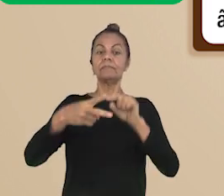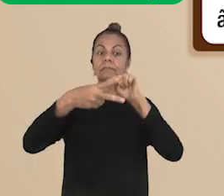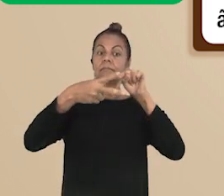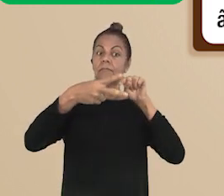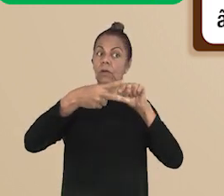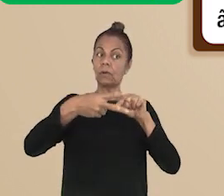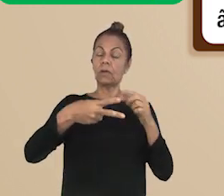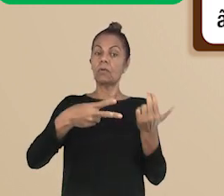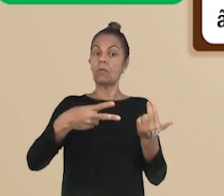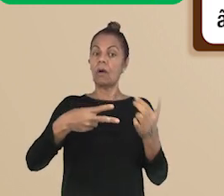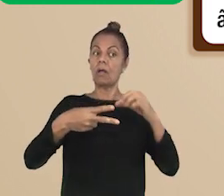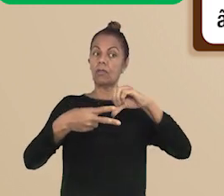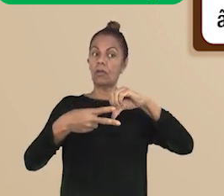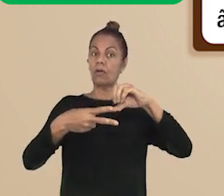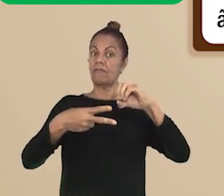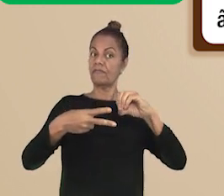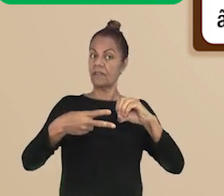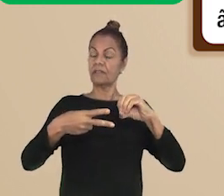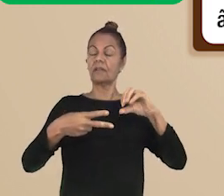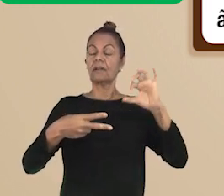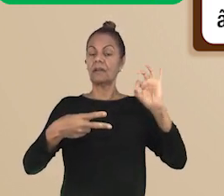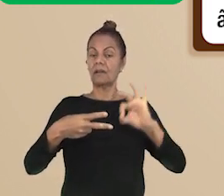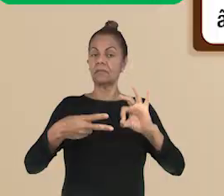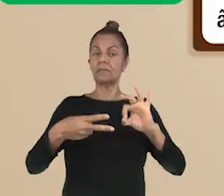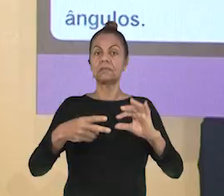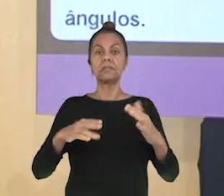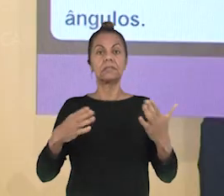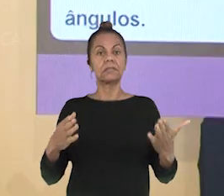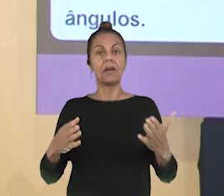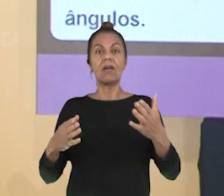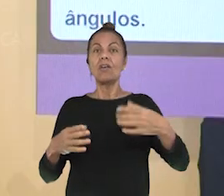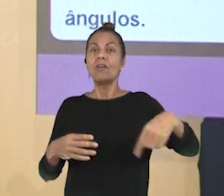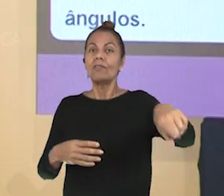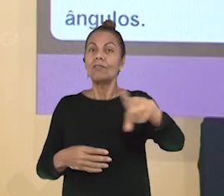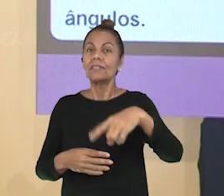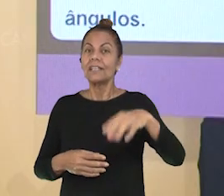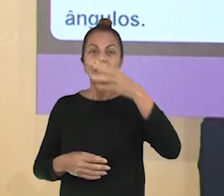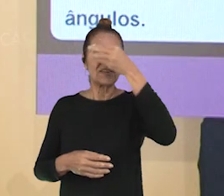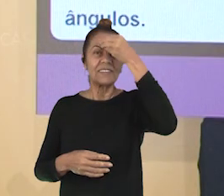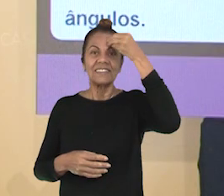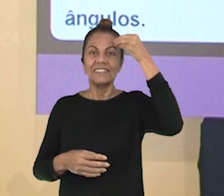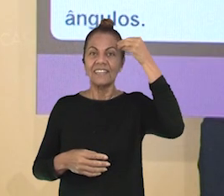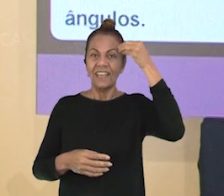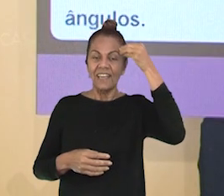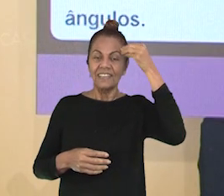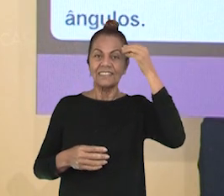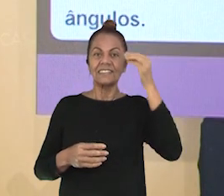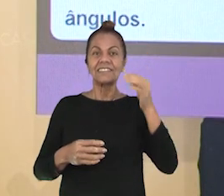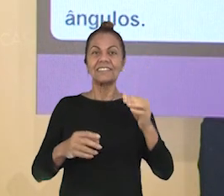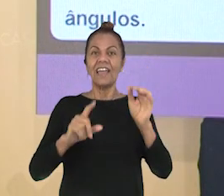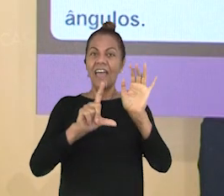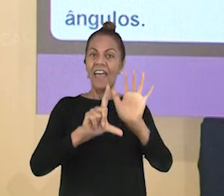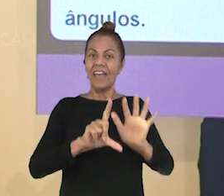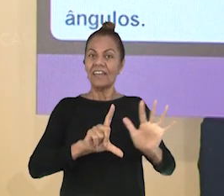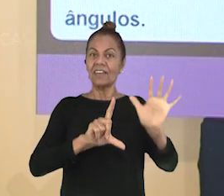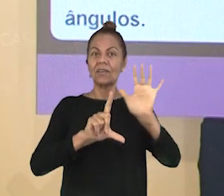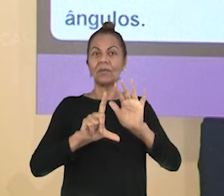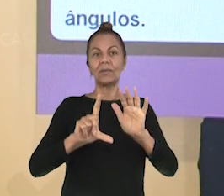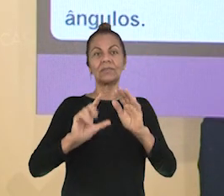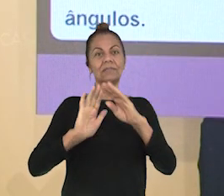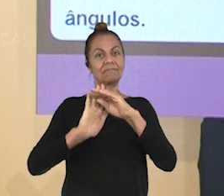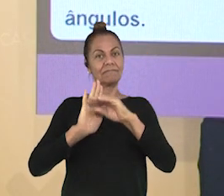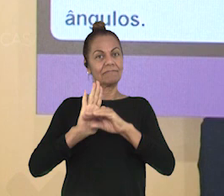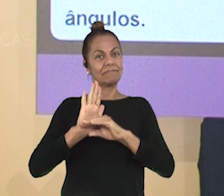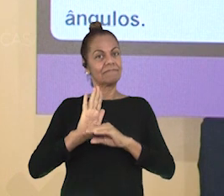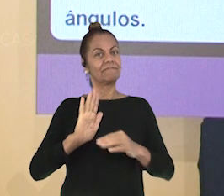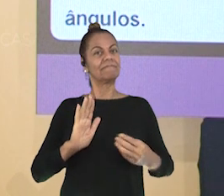retângulos, possuem um ângulo igual a 90 graus. E pessoal, não se esqueçam de apontar a câmera do celular para esse QR Code